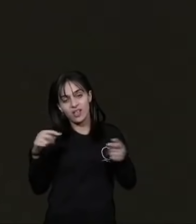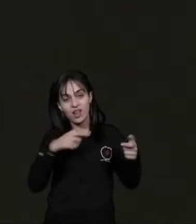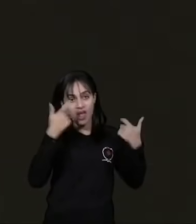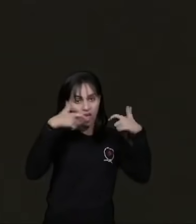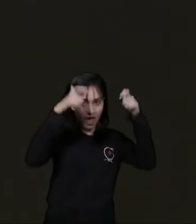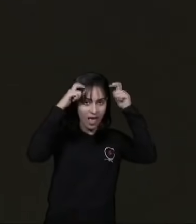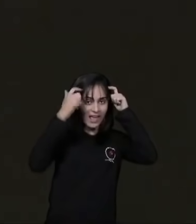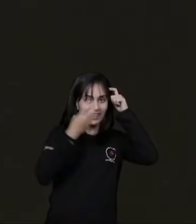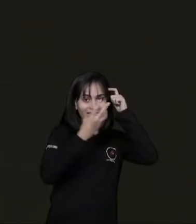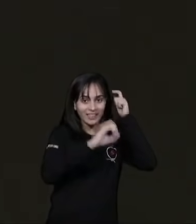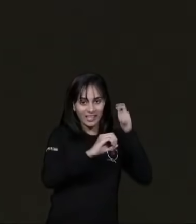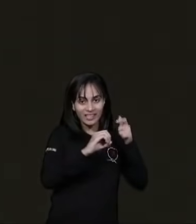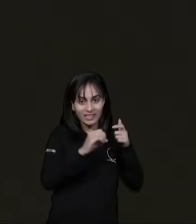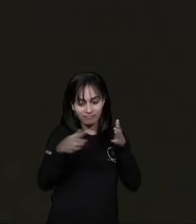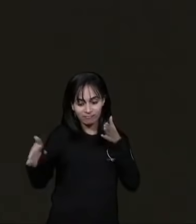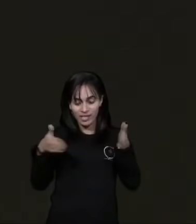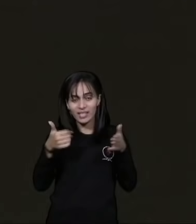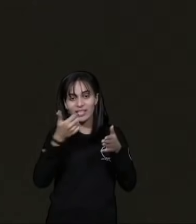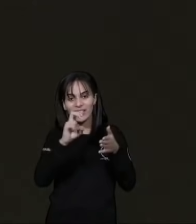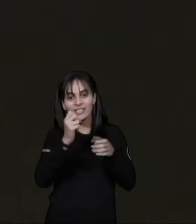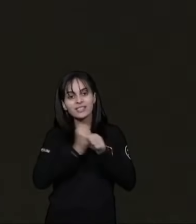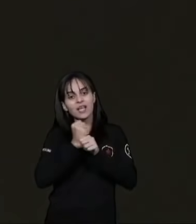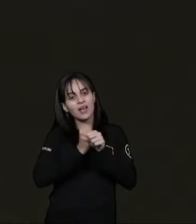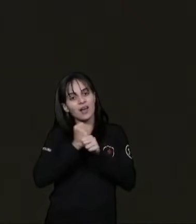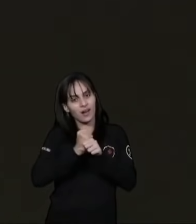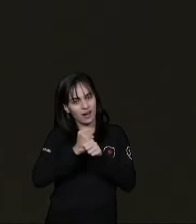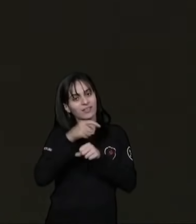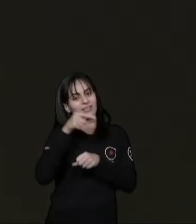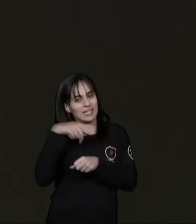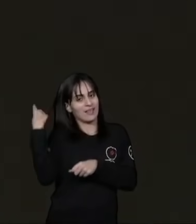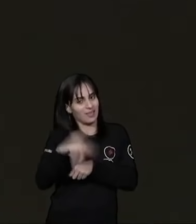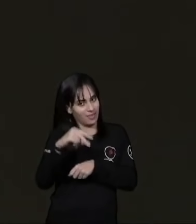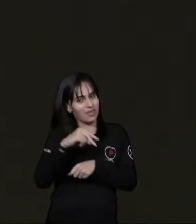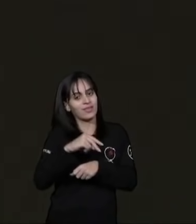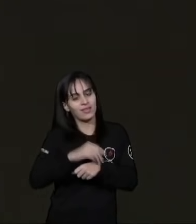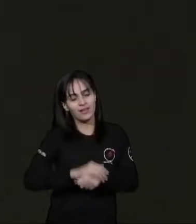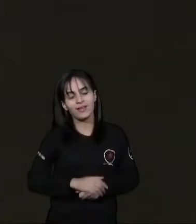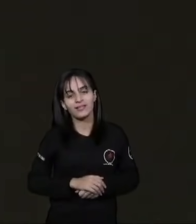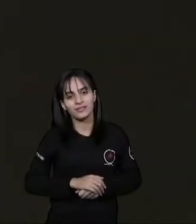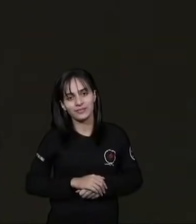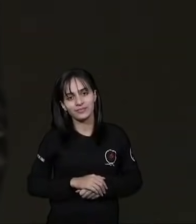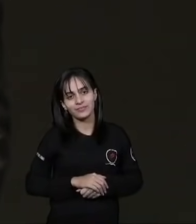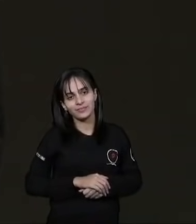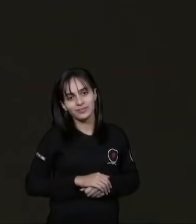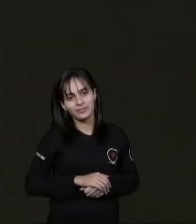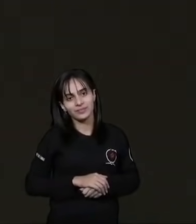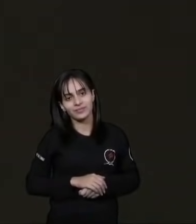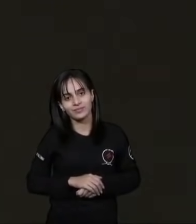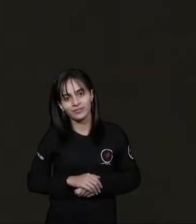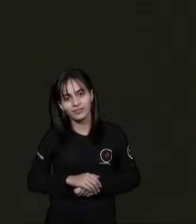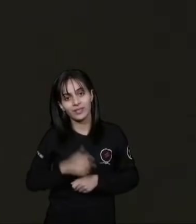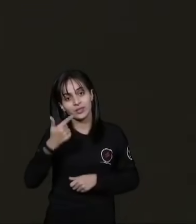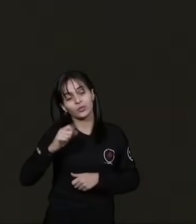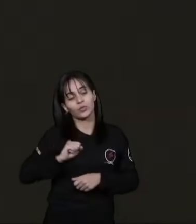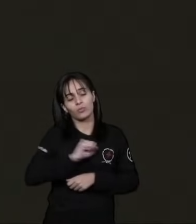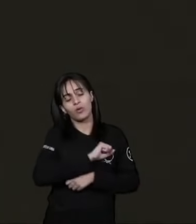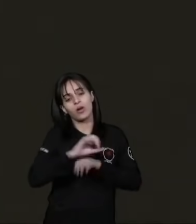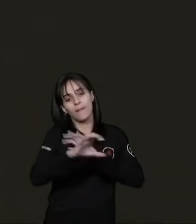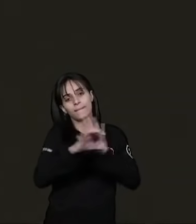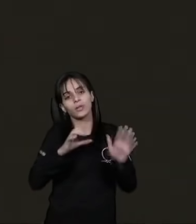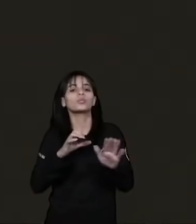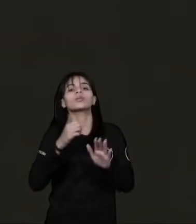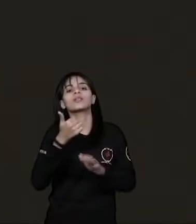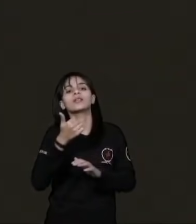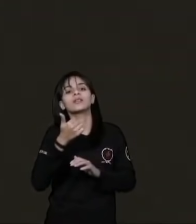aos 30 15 anos que o pau cantou no lombo do sujeito e em segundo Samuel Capítulo